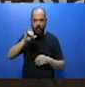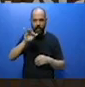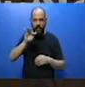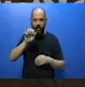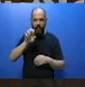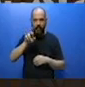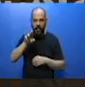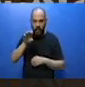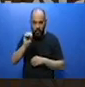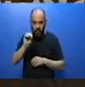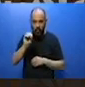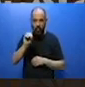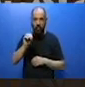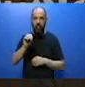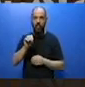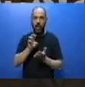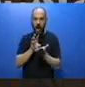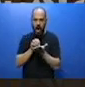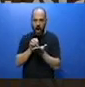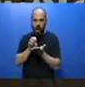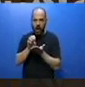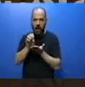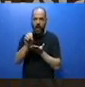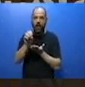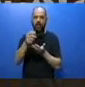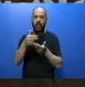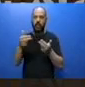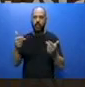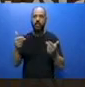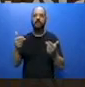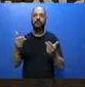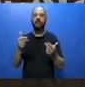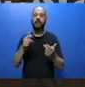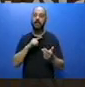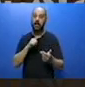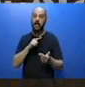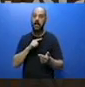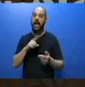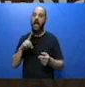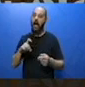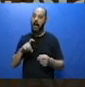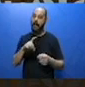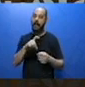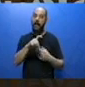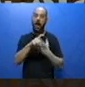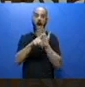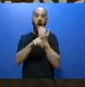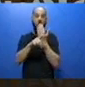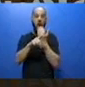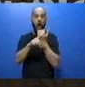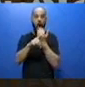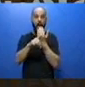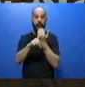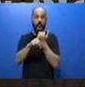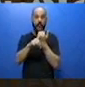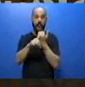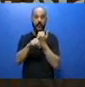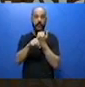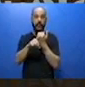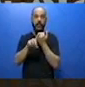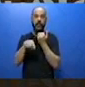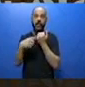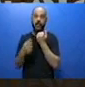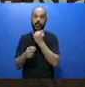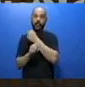orgânica, são os restos de animais e vegetais? Ela se alimenta disso. E também ela faz o